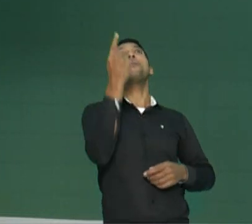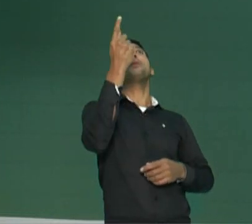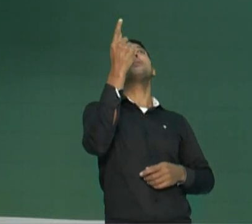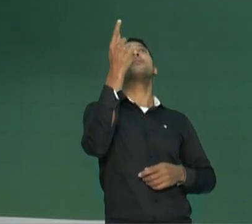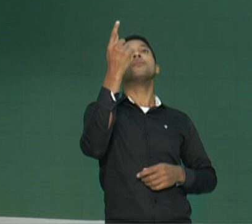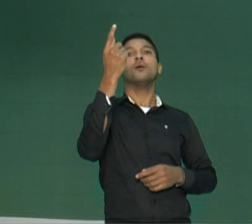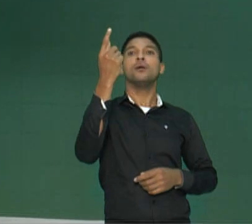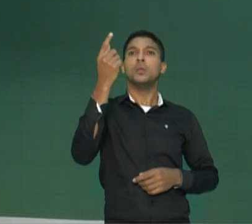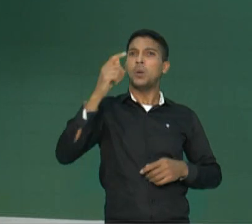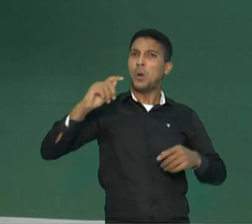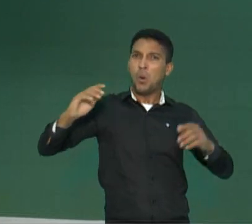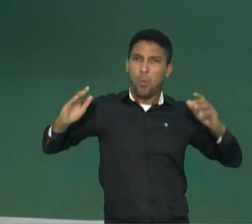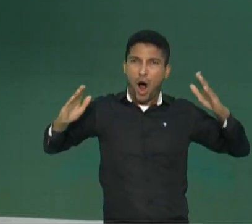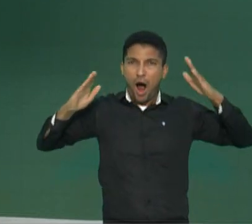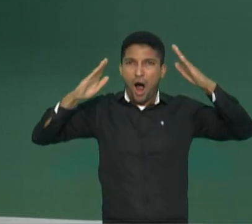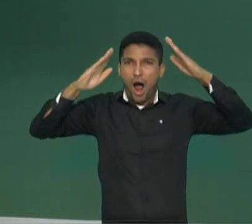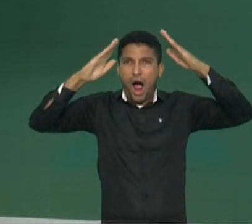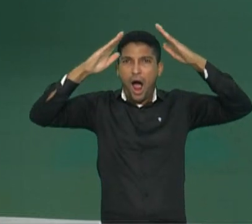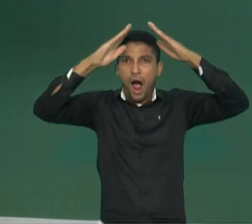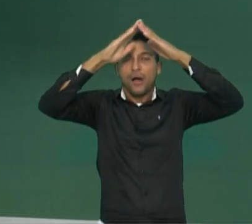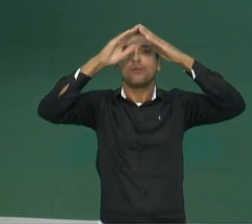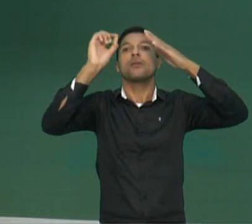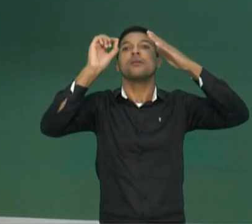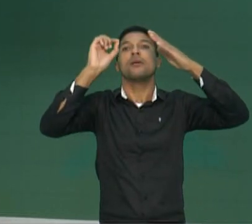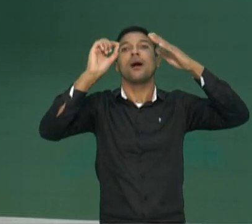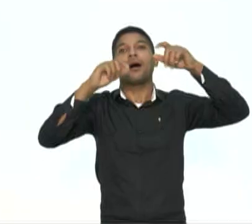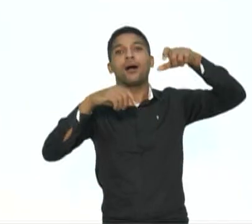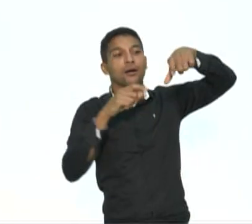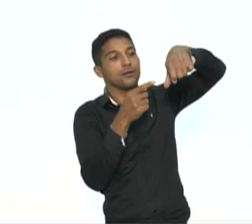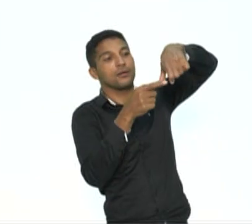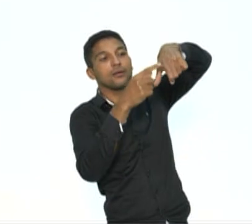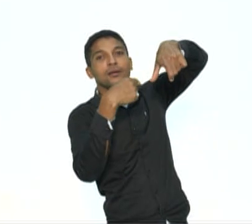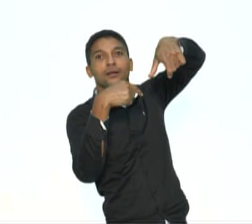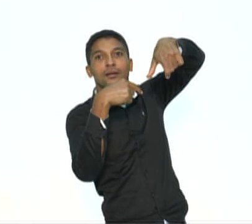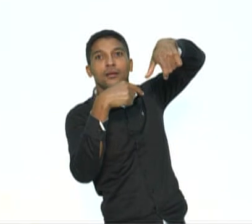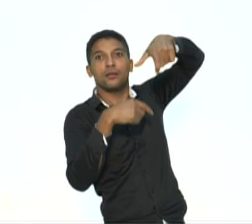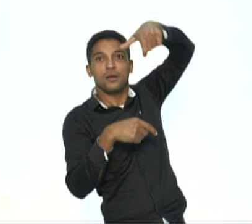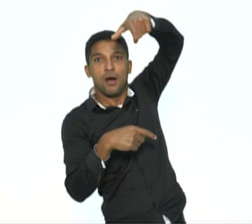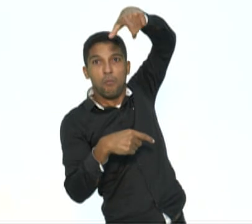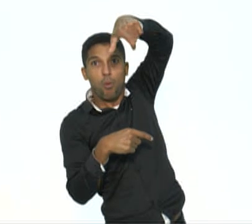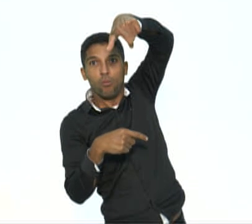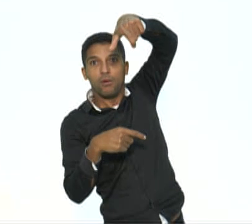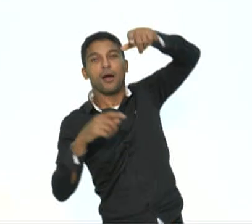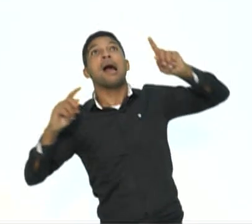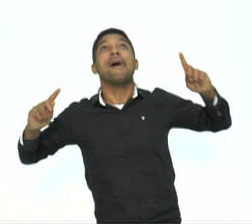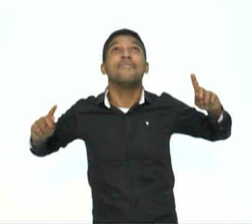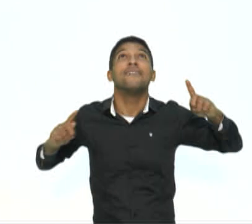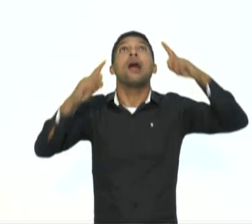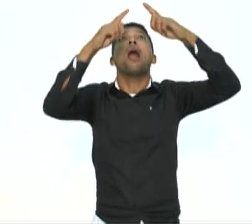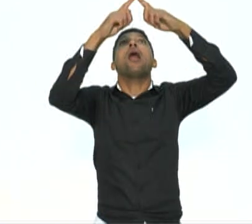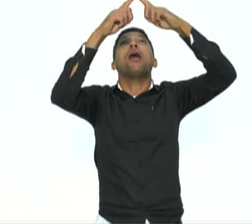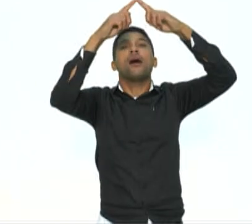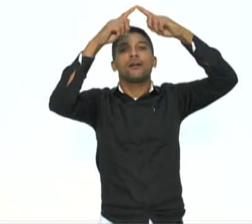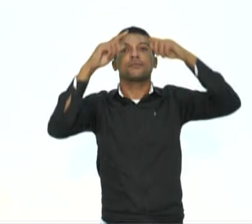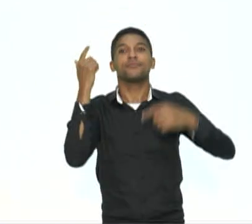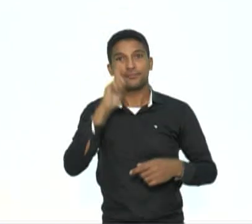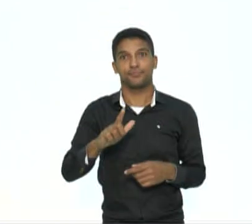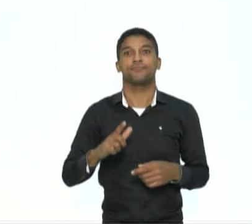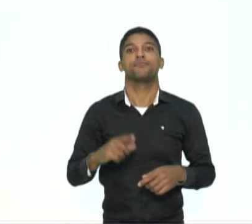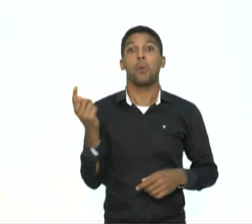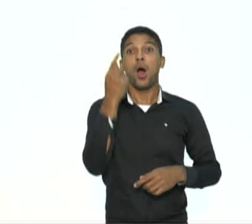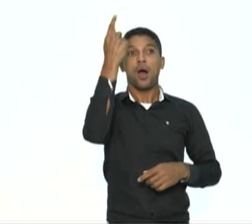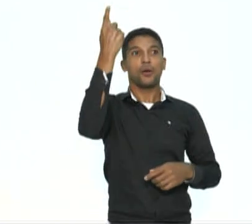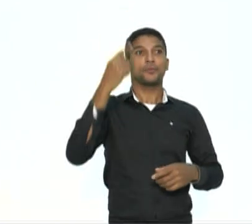lembra, né? Que deixou mais vertical a igreja. Então, a alternativa correta, letra B. Então, aqui um pouquinho